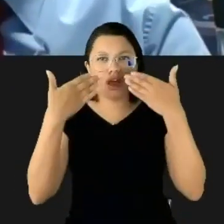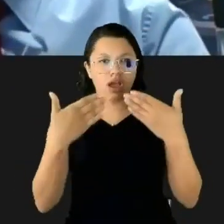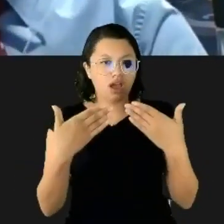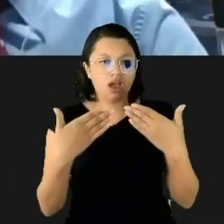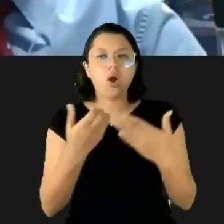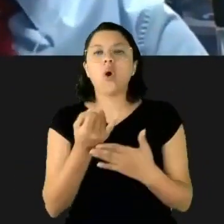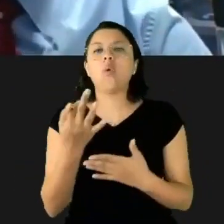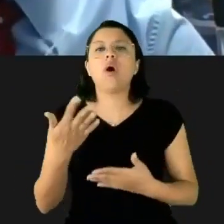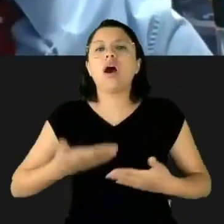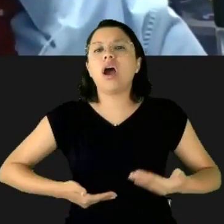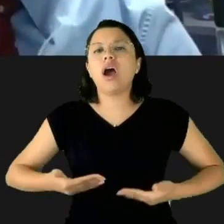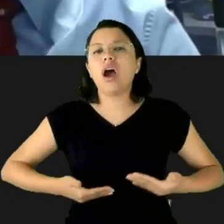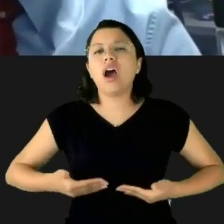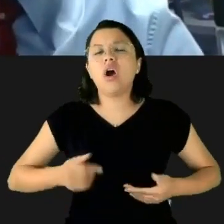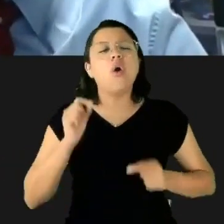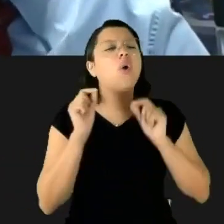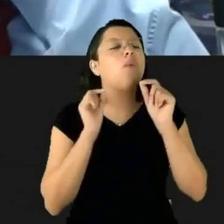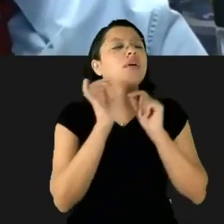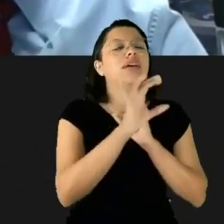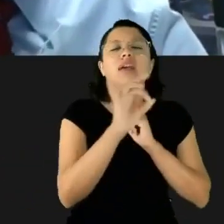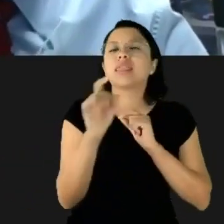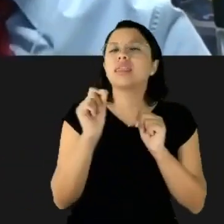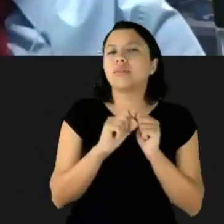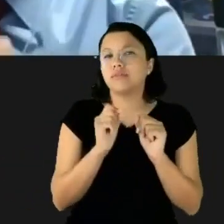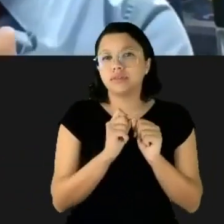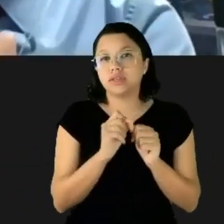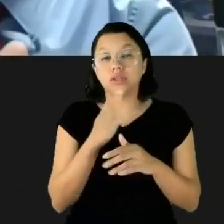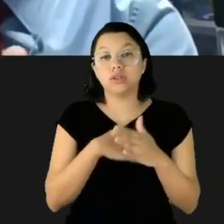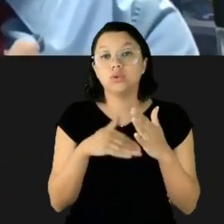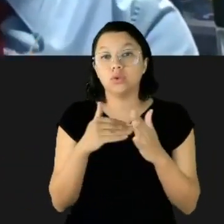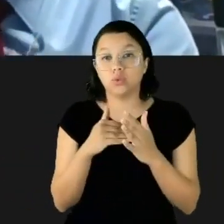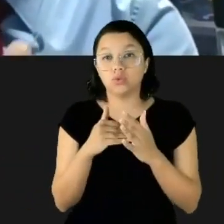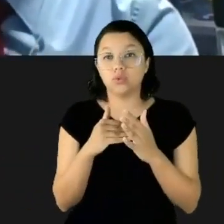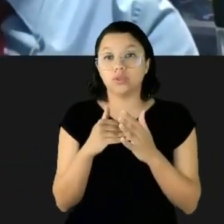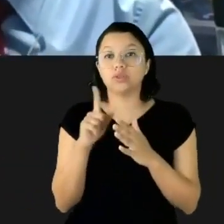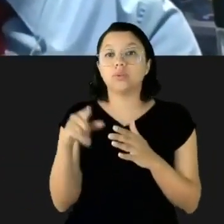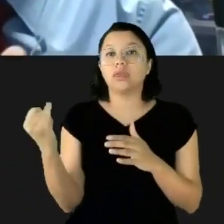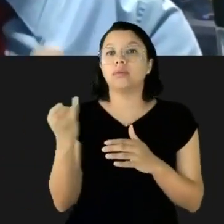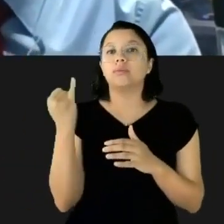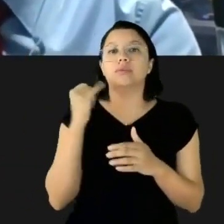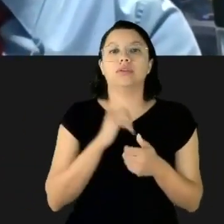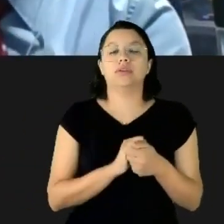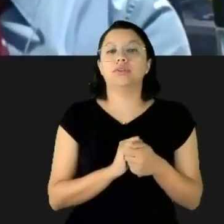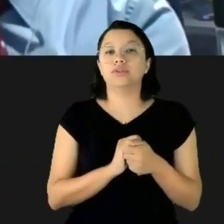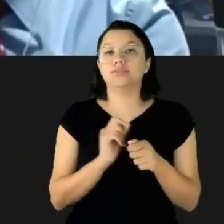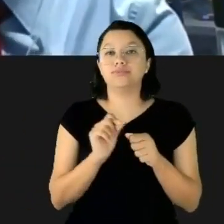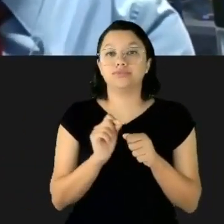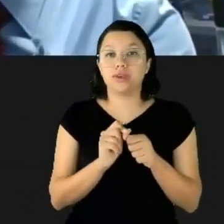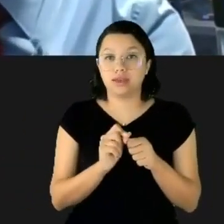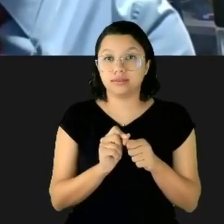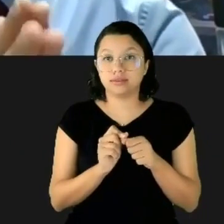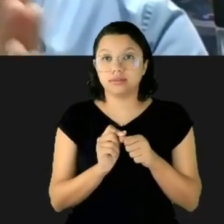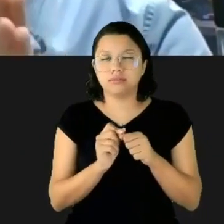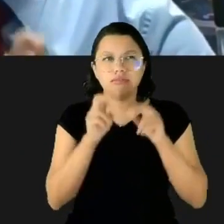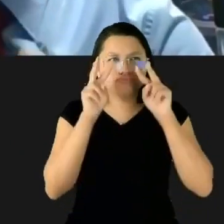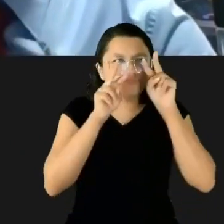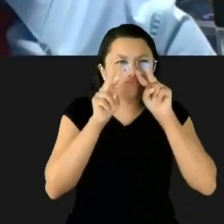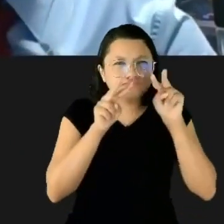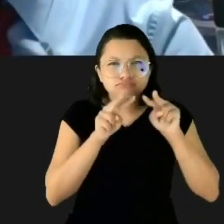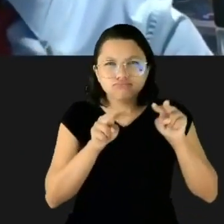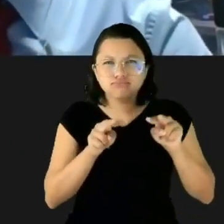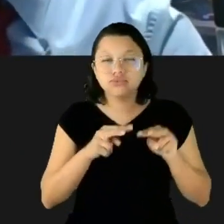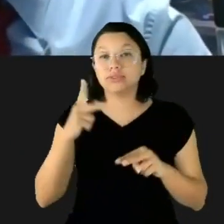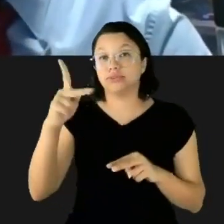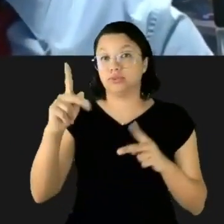o que cada um está fazendo. Tudo isso é importante se fazer um diagnóstico da